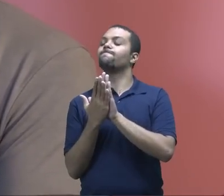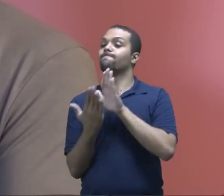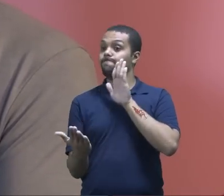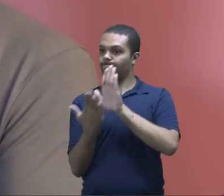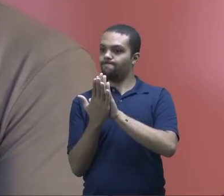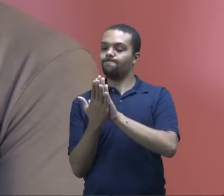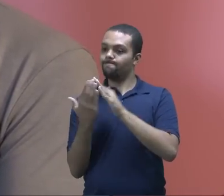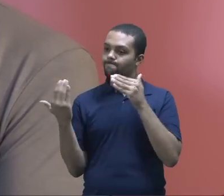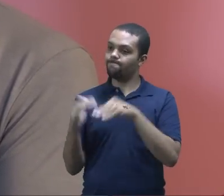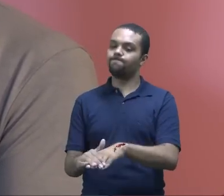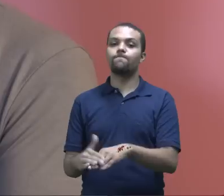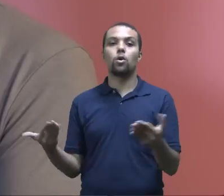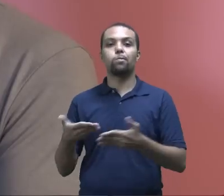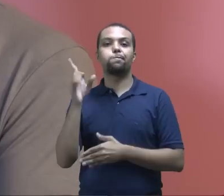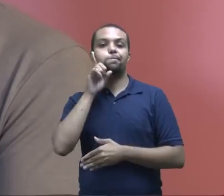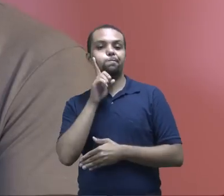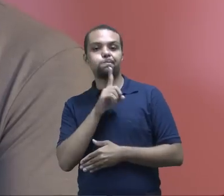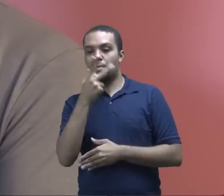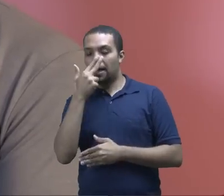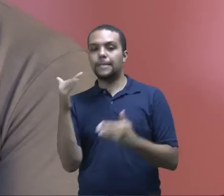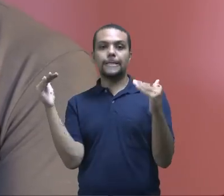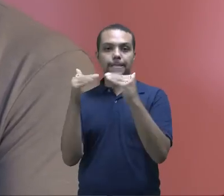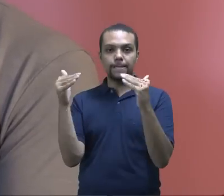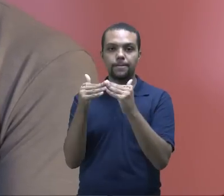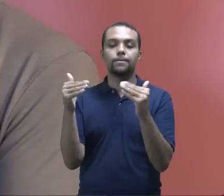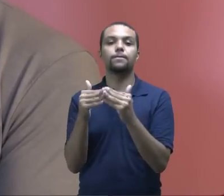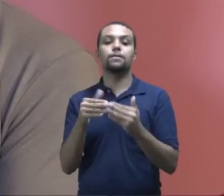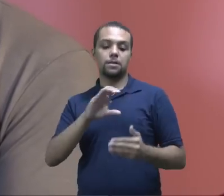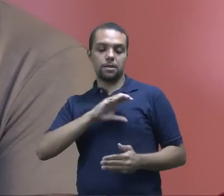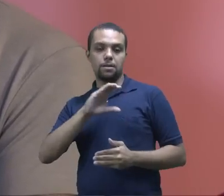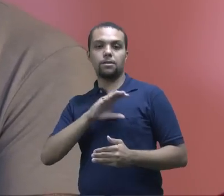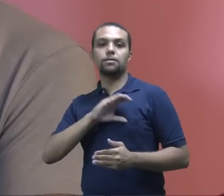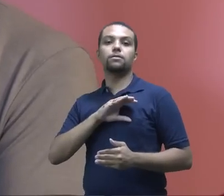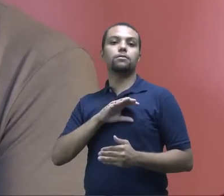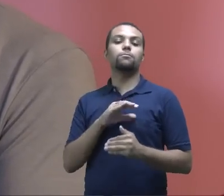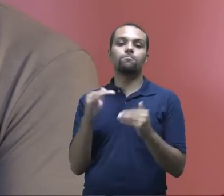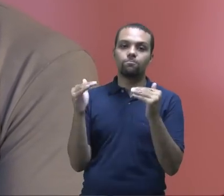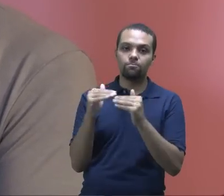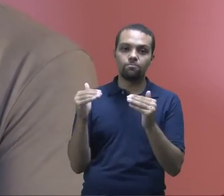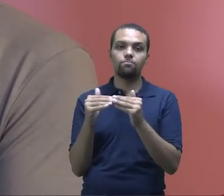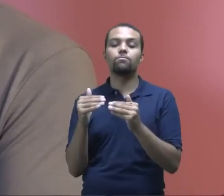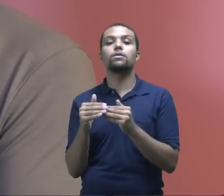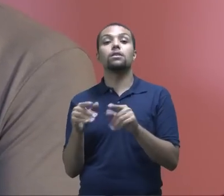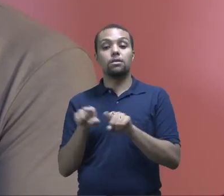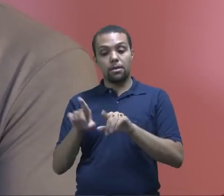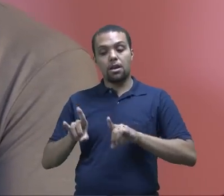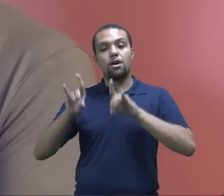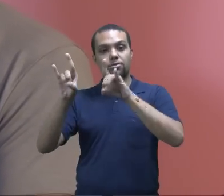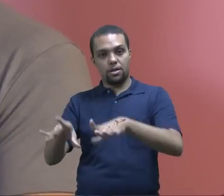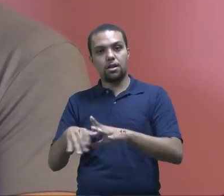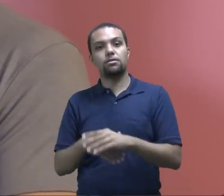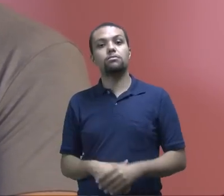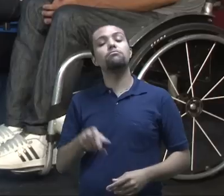com eles. Mas acho que Estados Unidos está num patamar elevado, o Canadá está num patamar elevado e